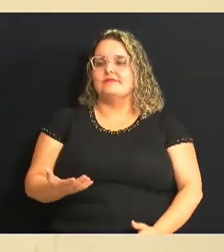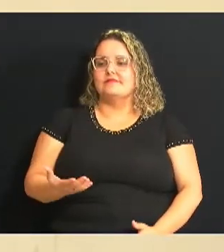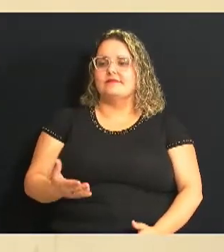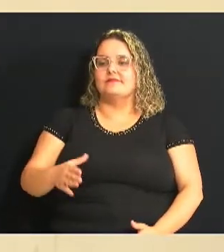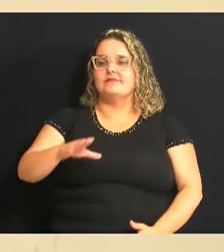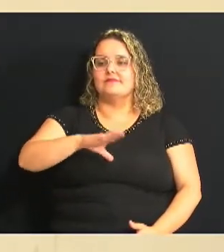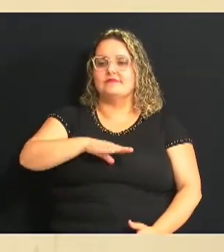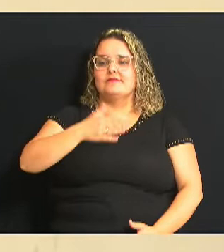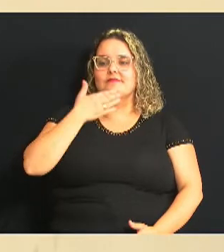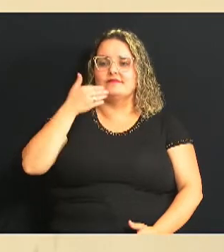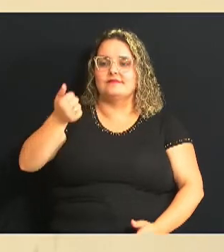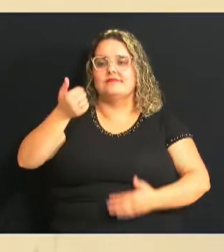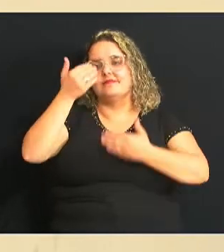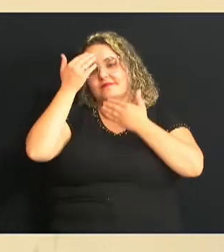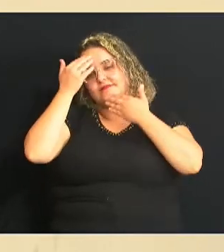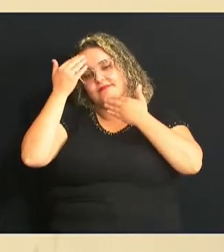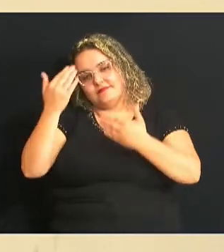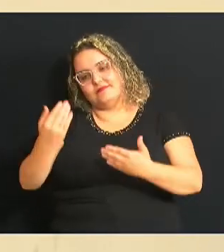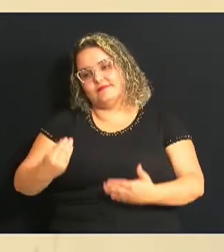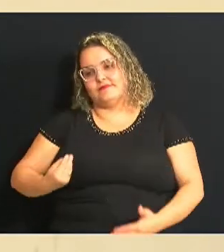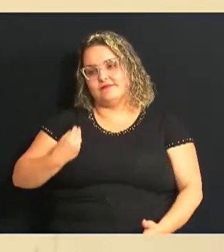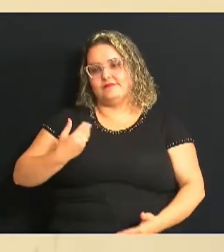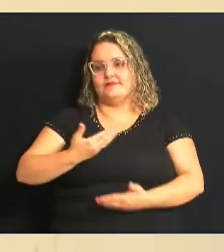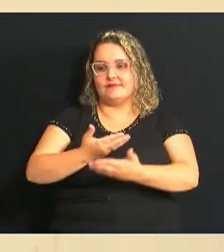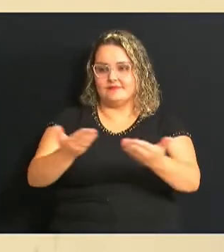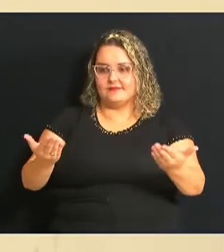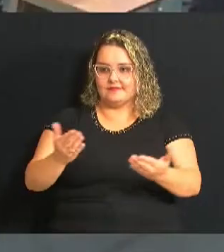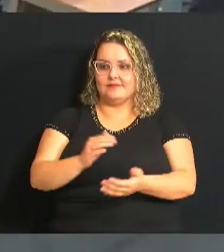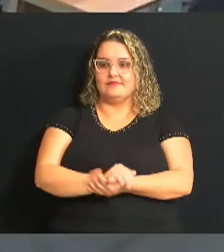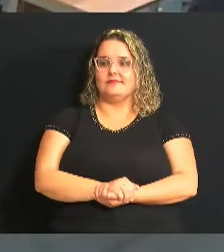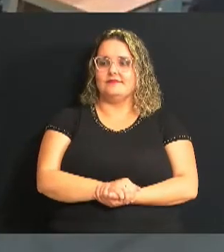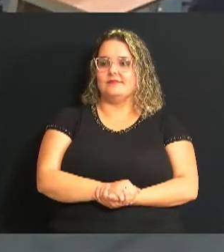melhor. Muitíssimo obrigado pela vida de vocês.